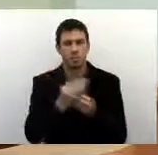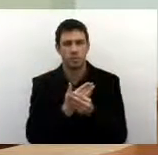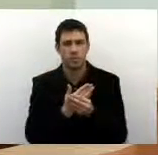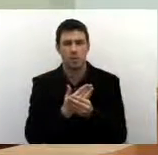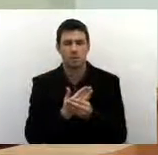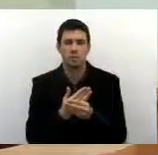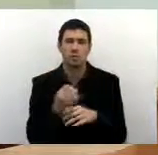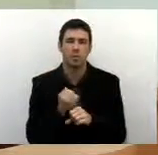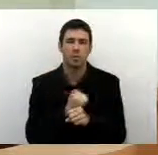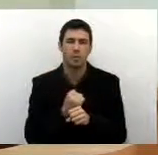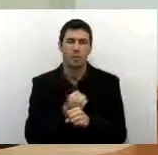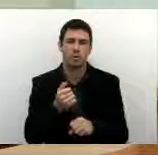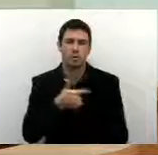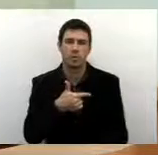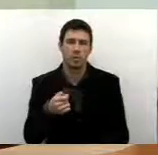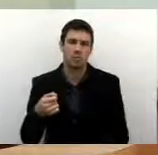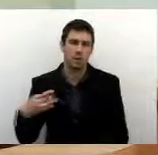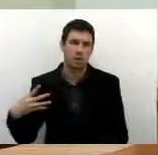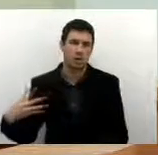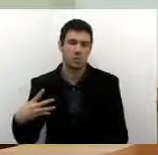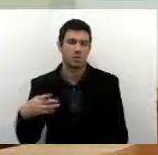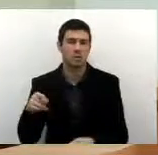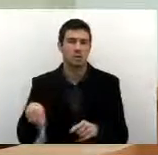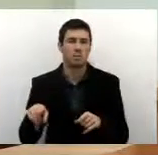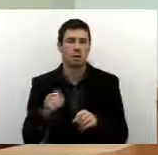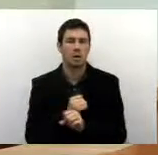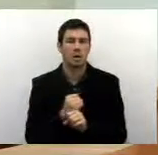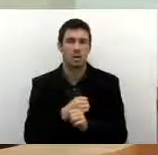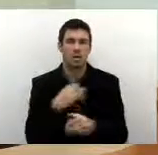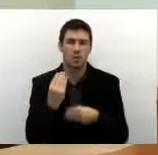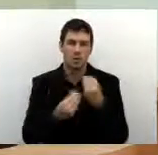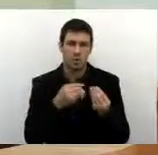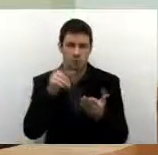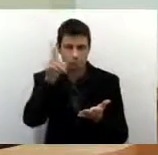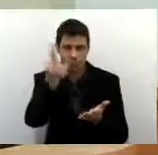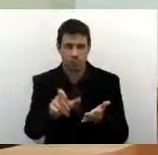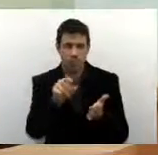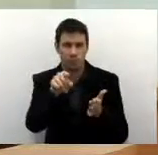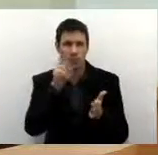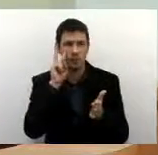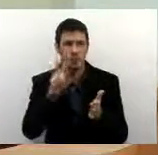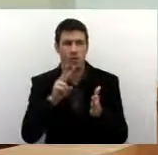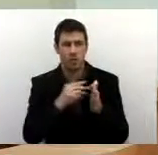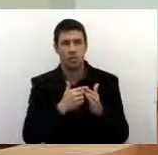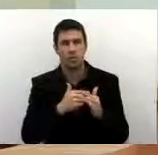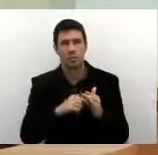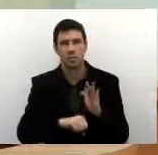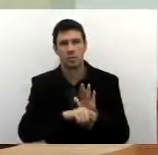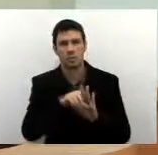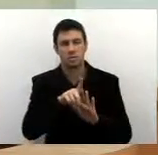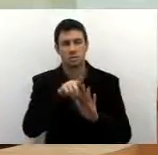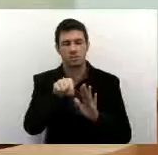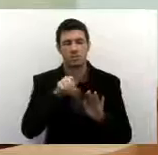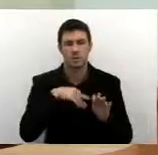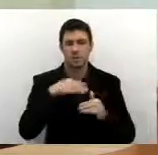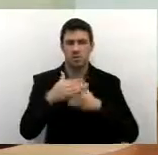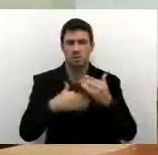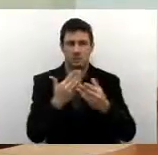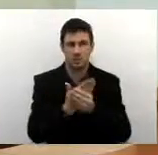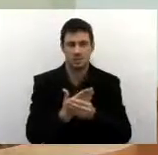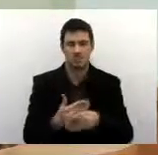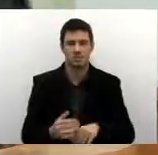ano de 2014 e como é que o senhor vê o crescimento da cidade nesse sentido. Muito obrigado.